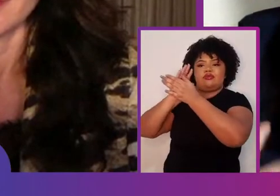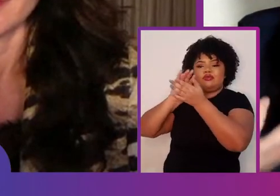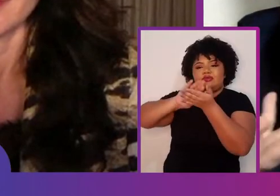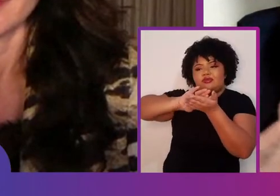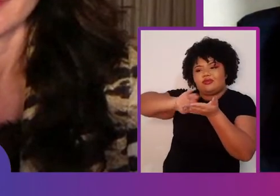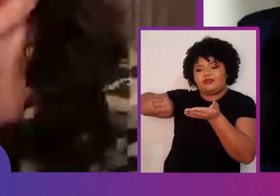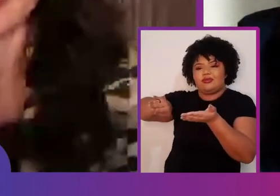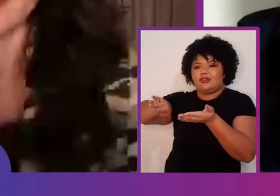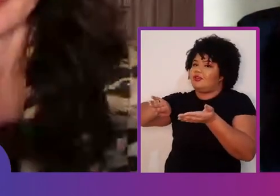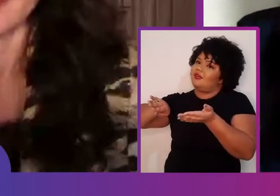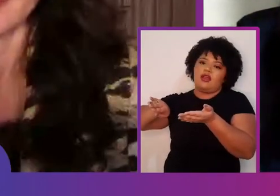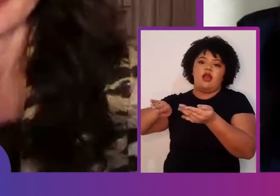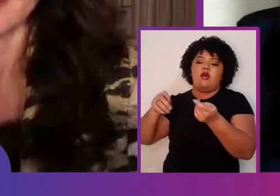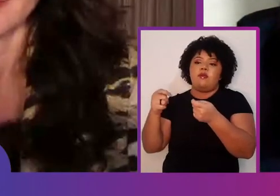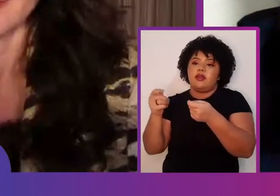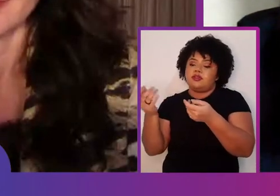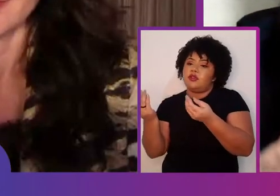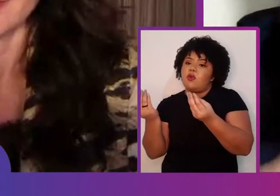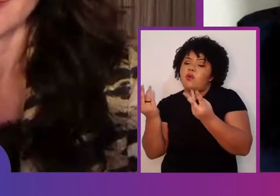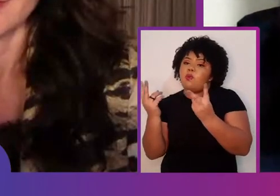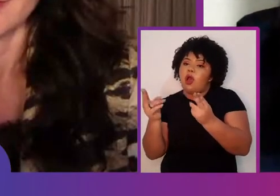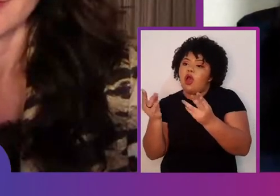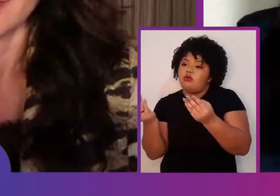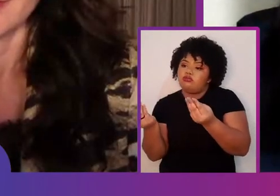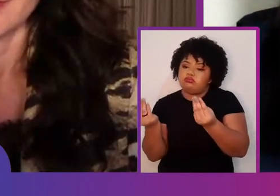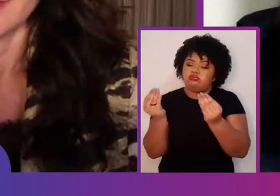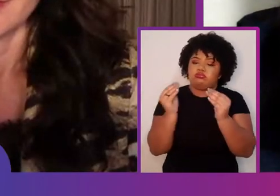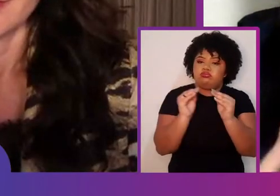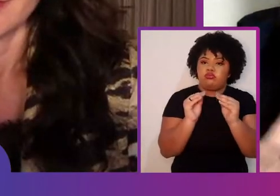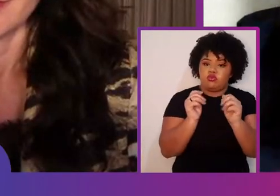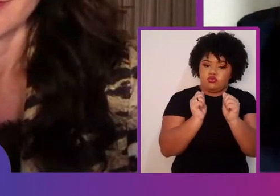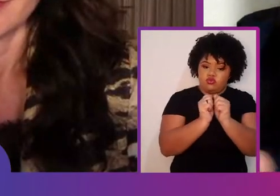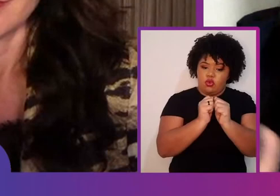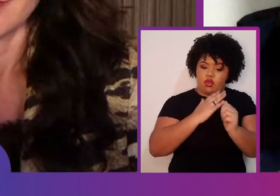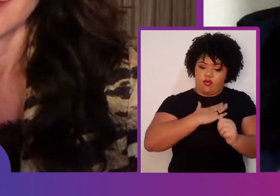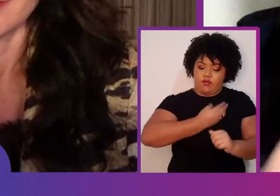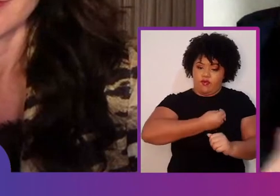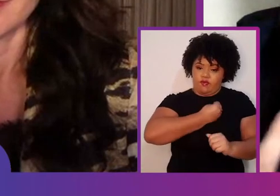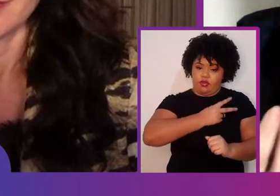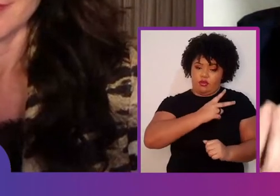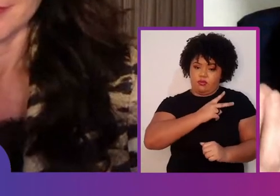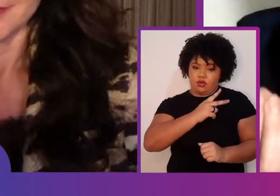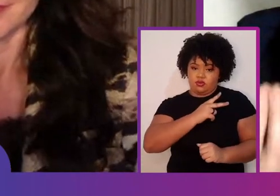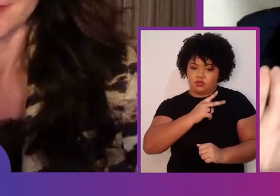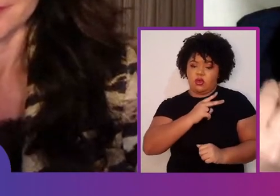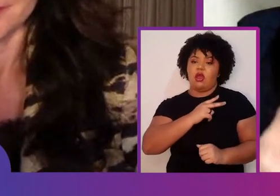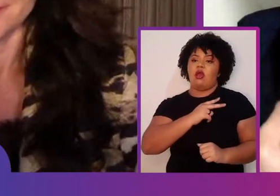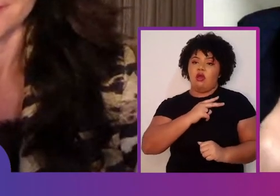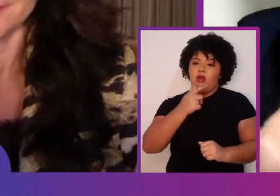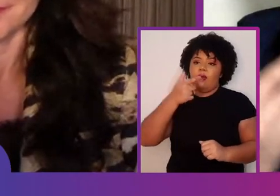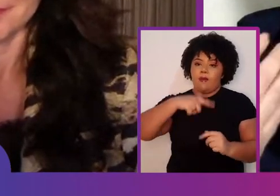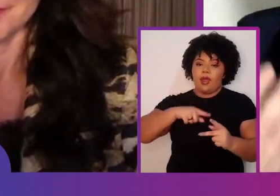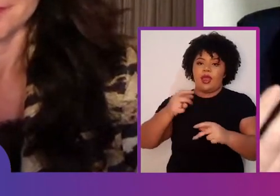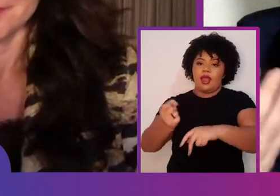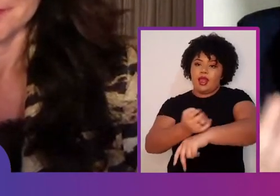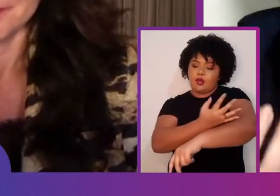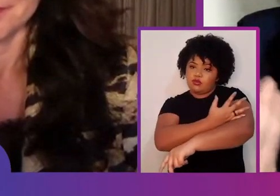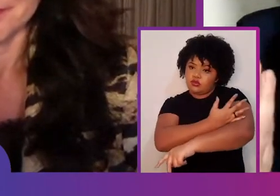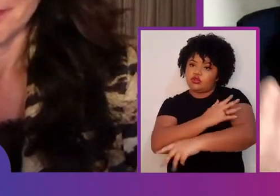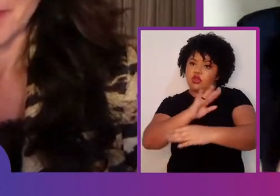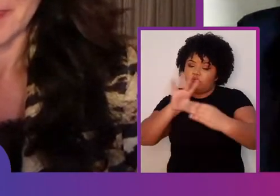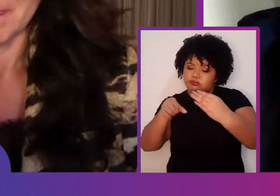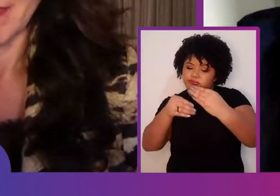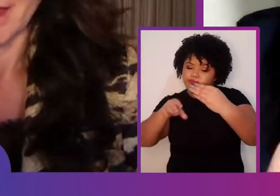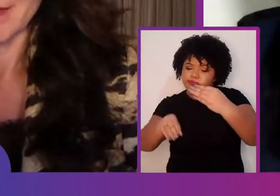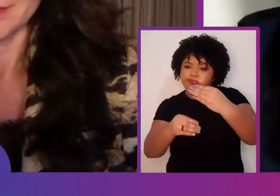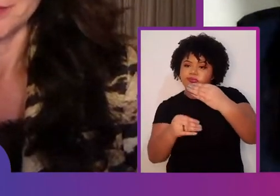deveria saber integrar isso à sua dinâmica pessoal para que essas informações pudessem ser valiosas para que você